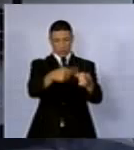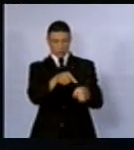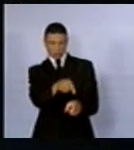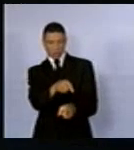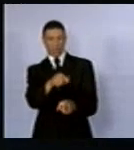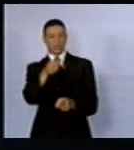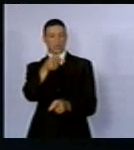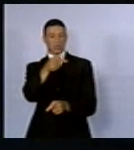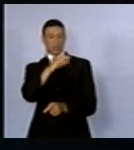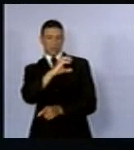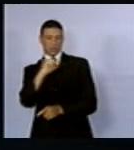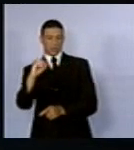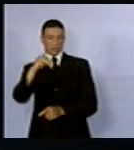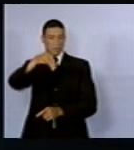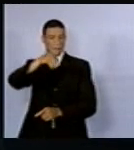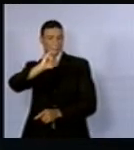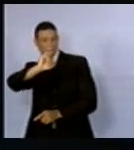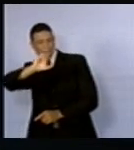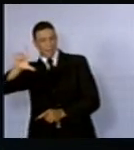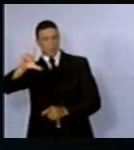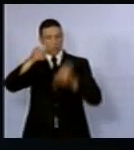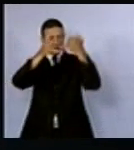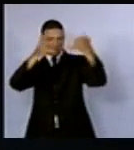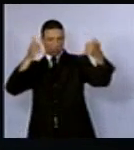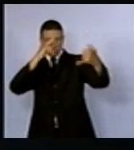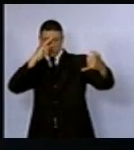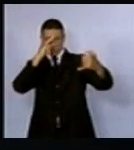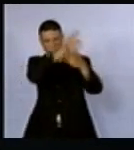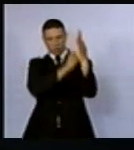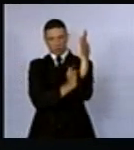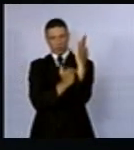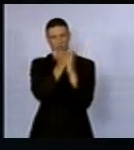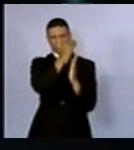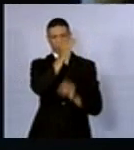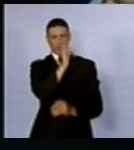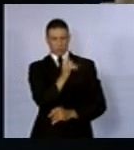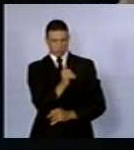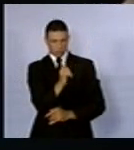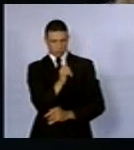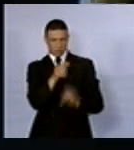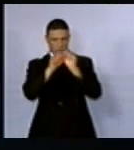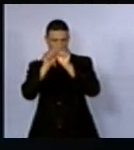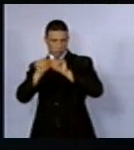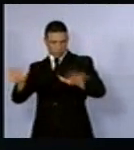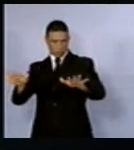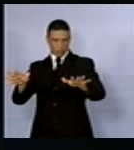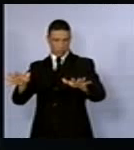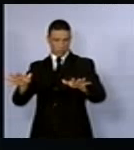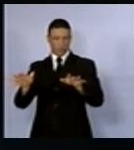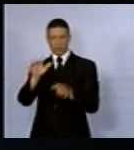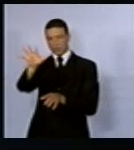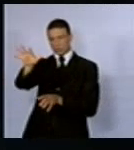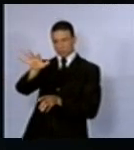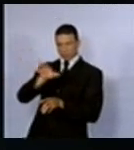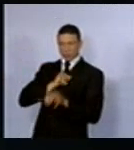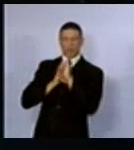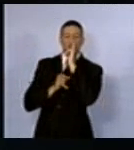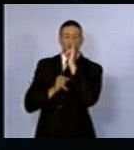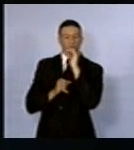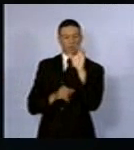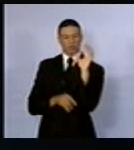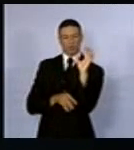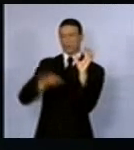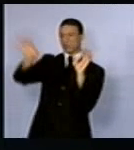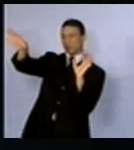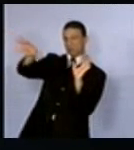volts. Essas linhas estão ali. E elas existem a função transmissora. Elas recebem a energia